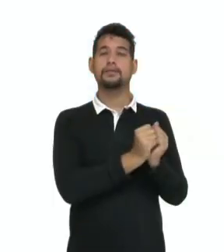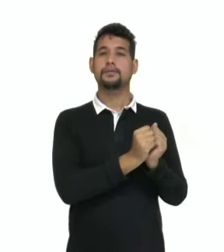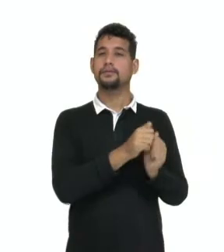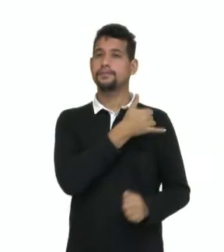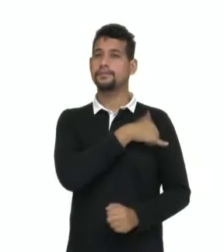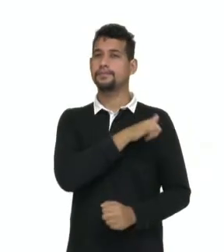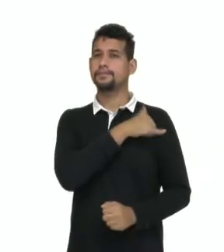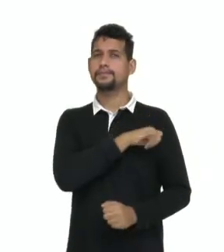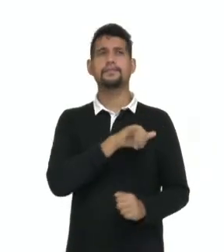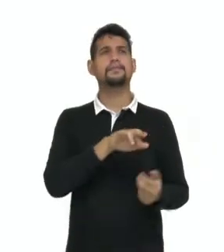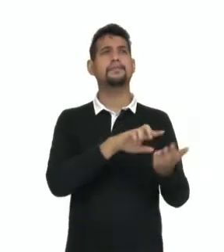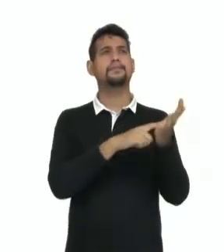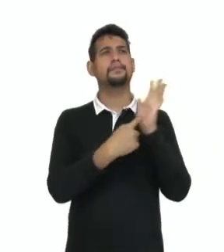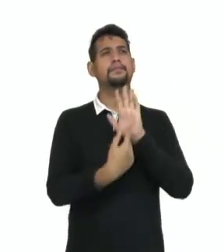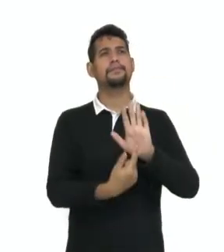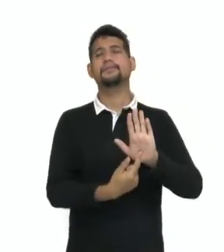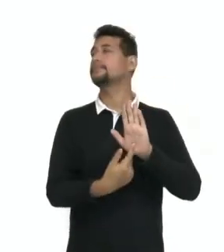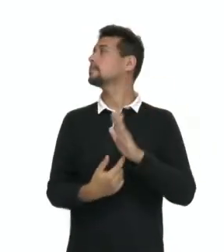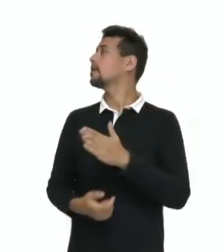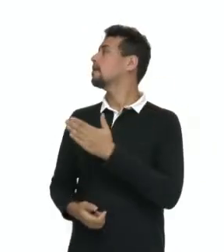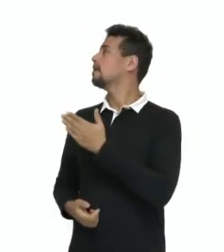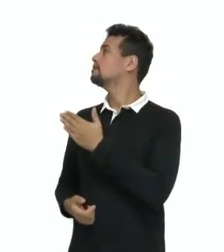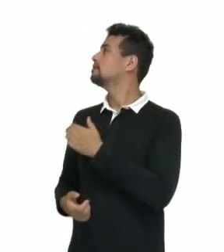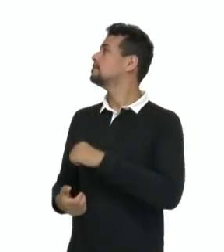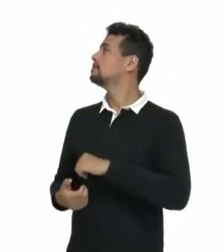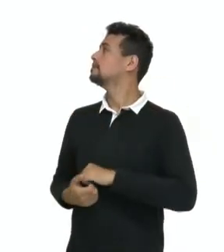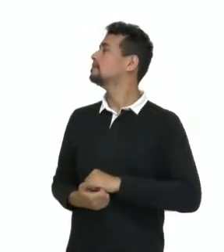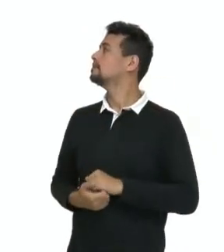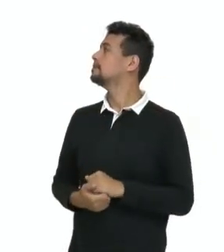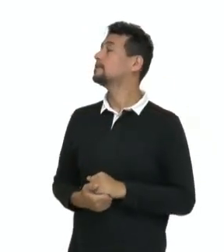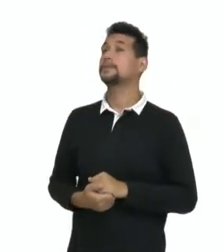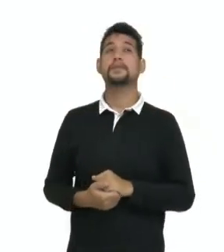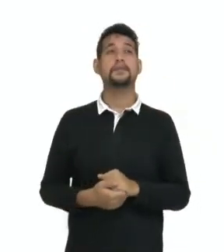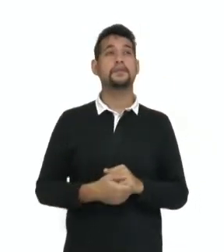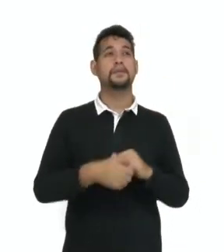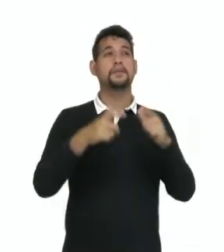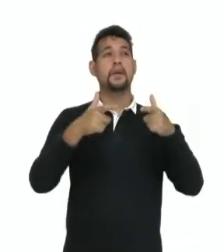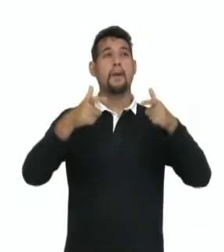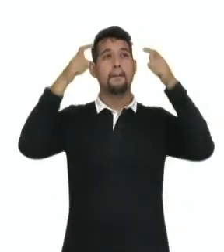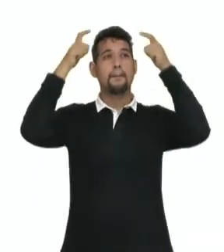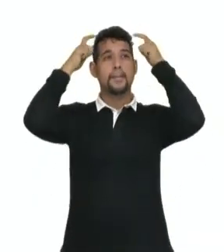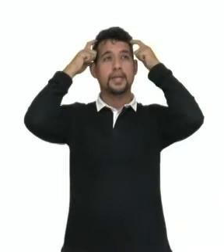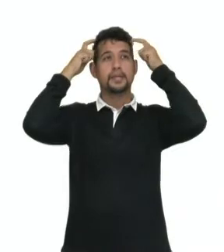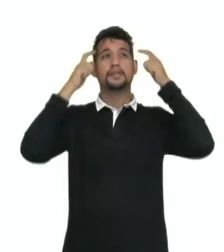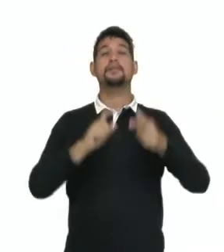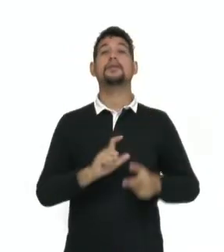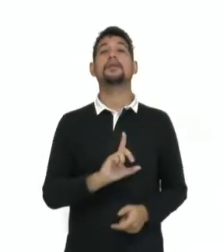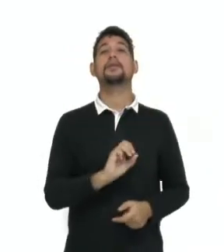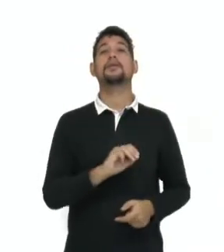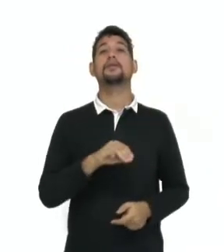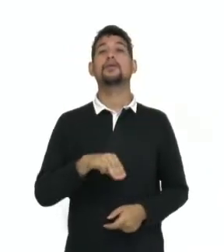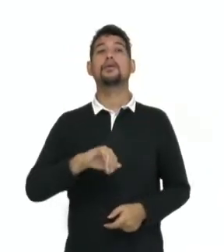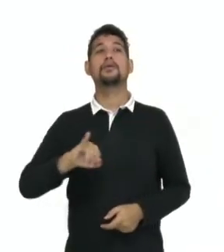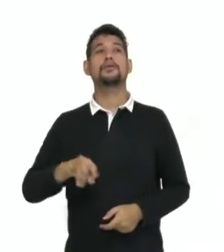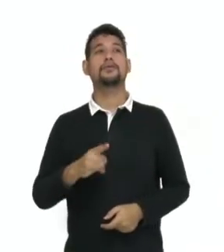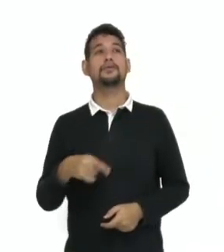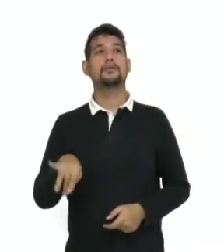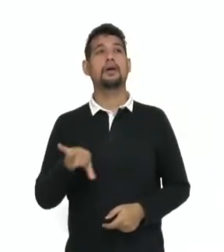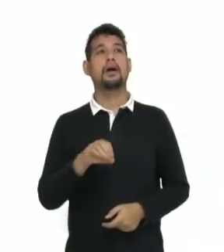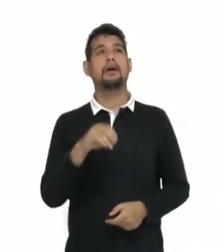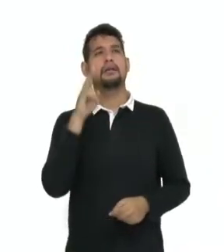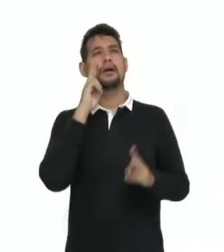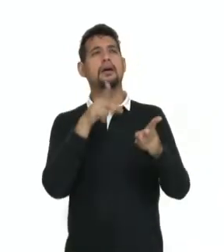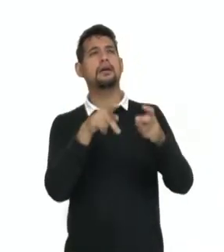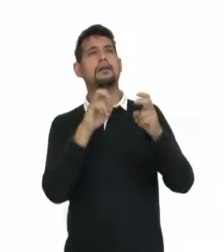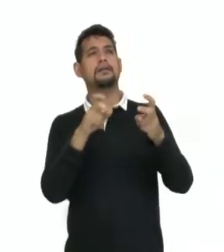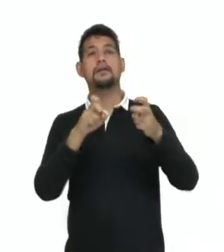essa representação aqui ao centro, né? O príncipe Dom João chegando à Igreja do Rosário, vejam, né? Que é um